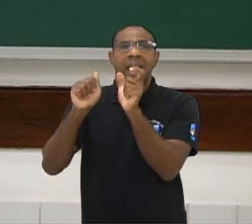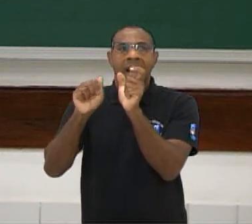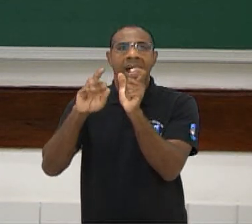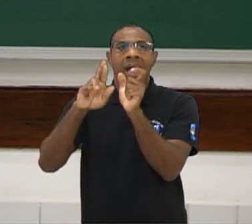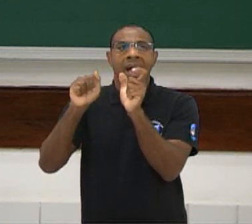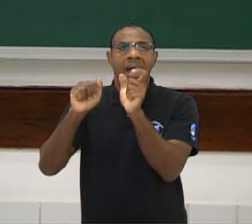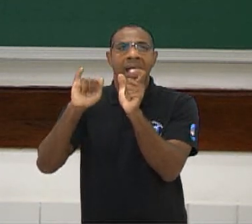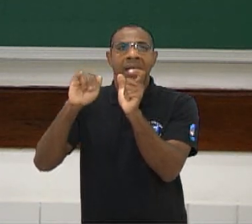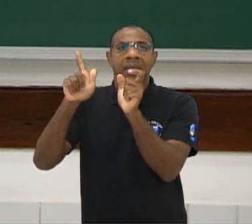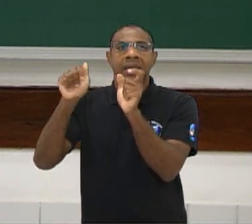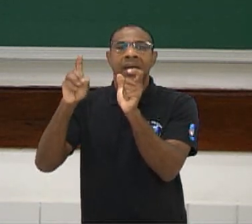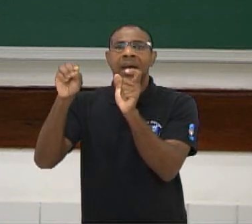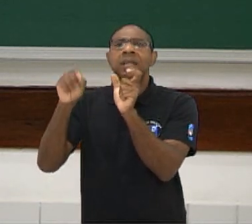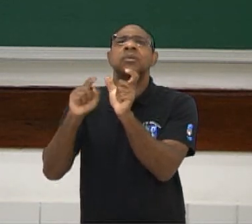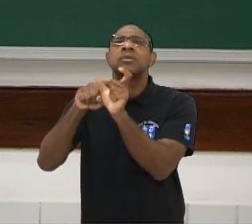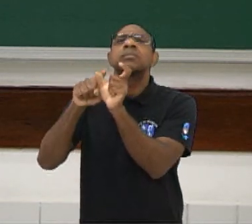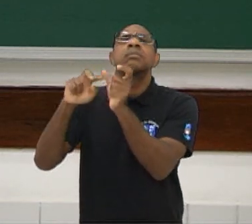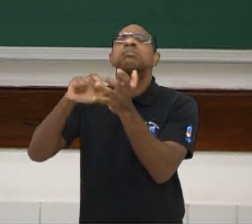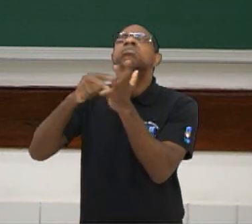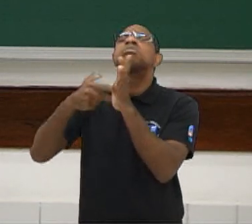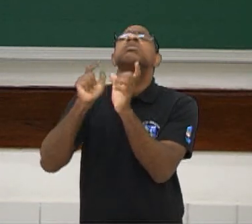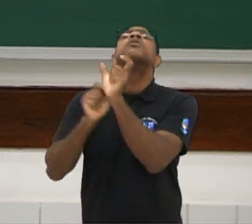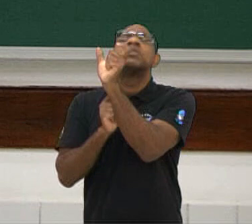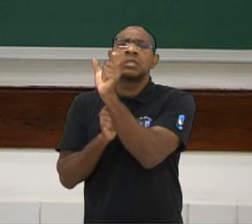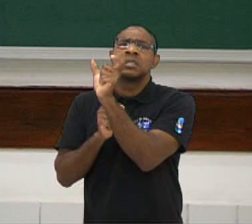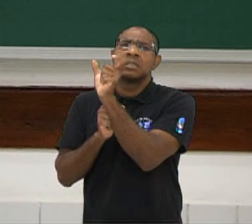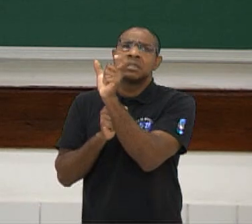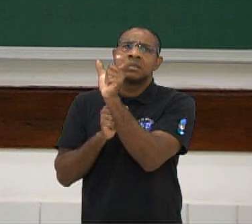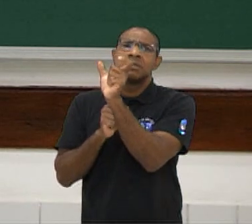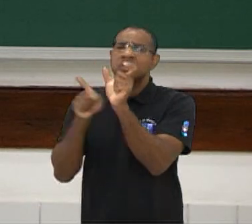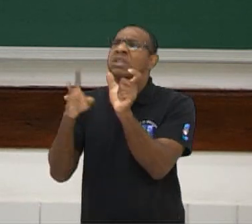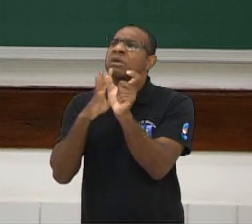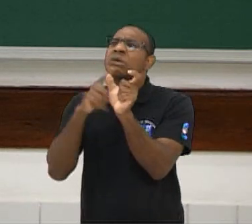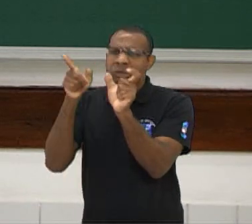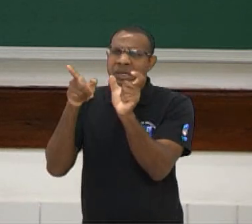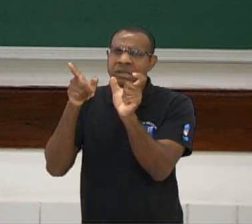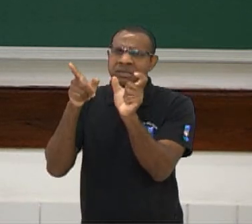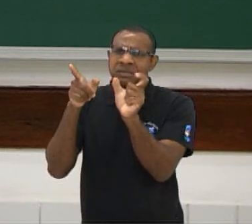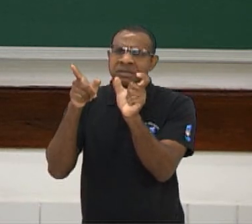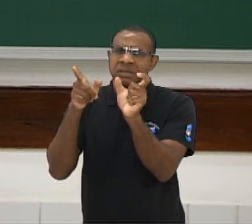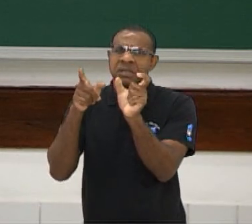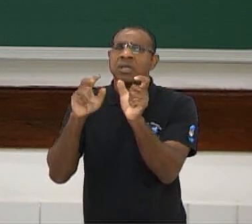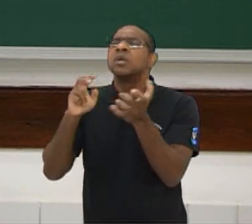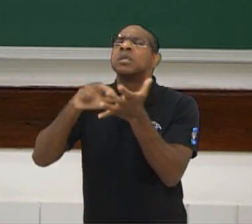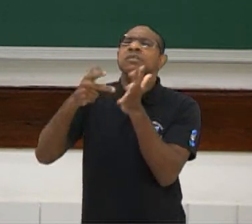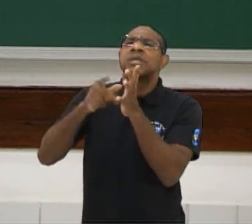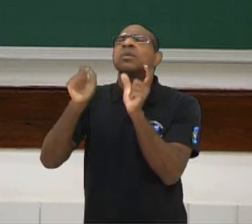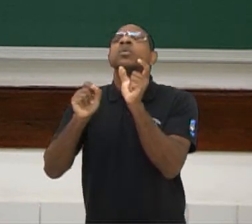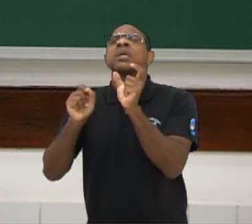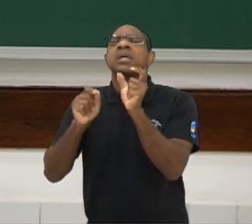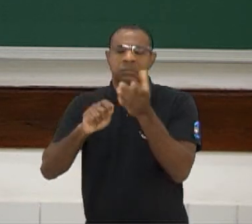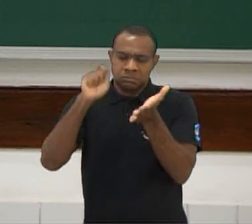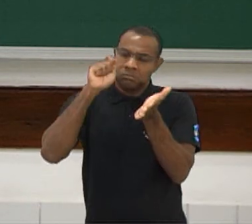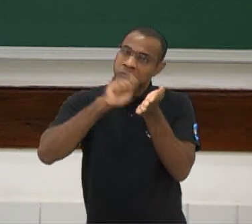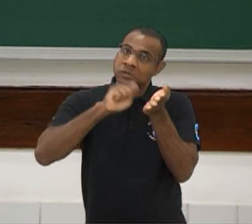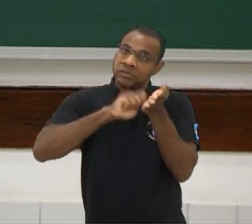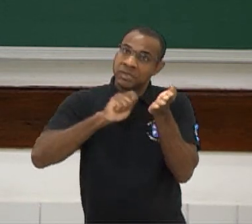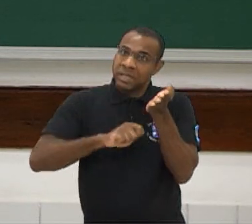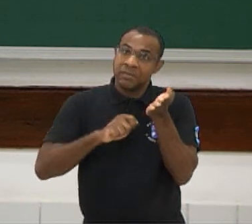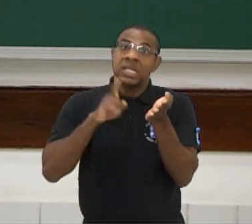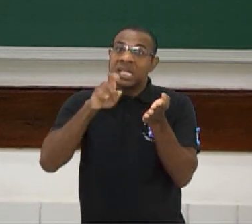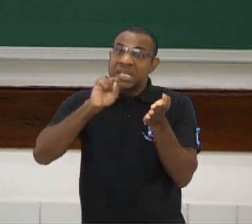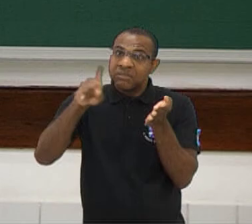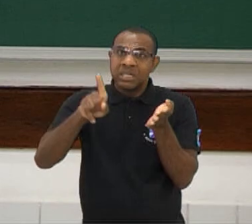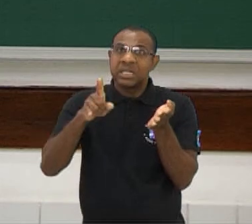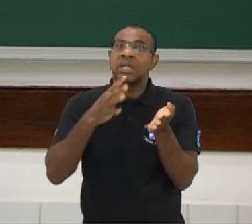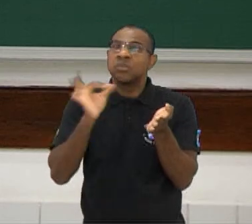arraigados? Vou dar um tempinho para você escrever aí no seu caderno se você conhece essa palavra e qual é o sentido. E se você não conhece, pode pesquisar e